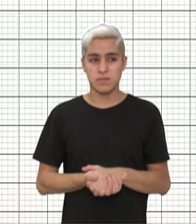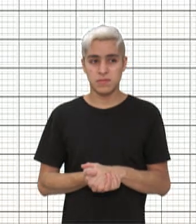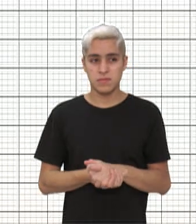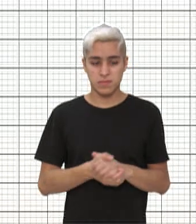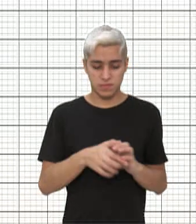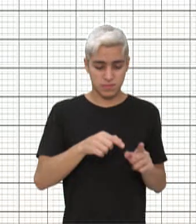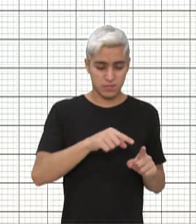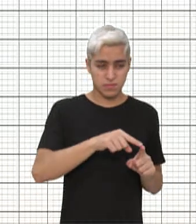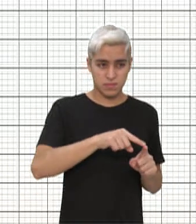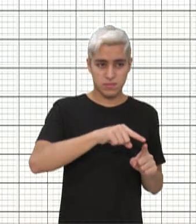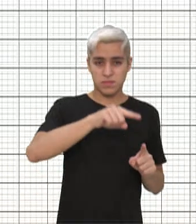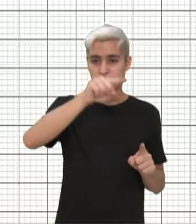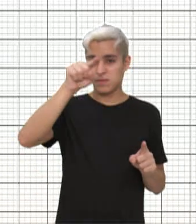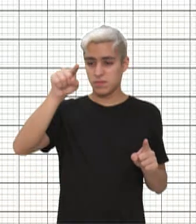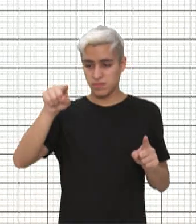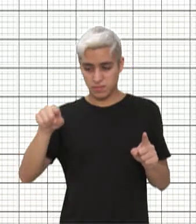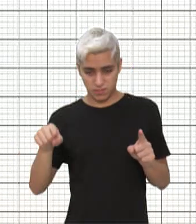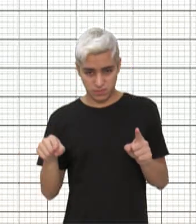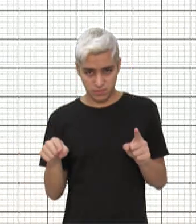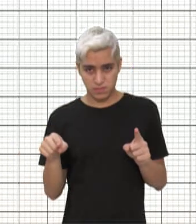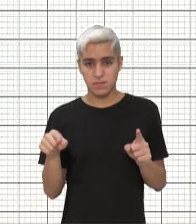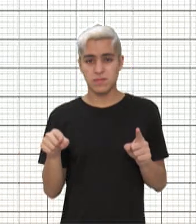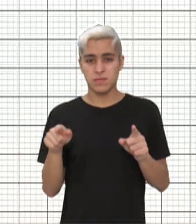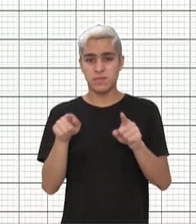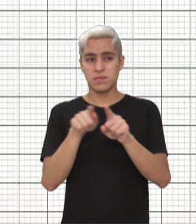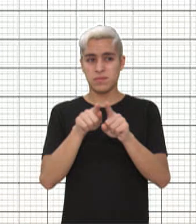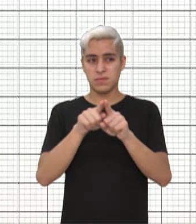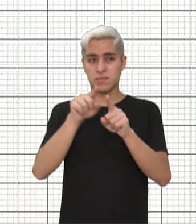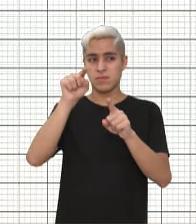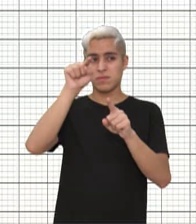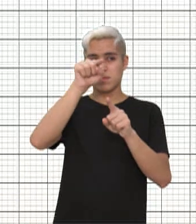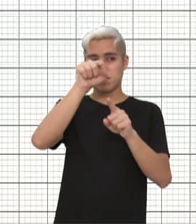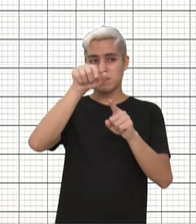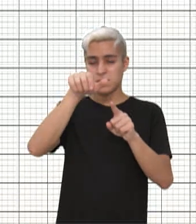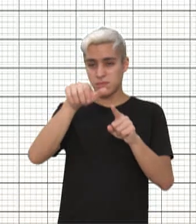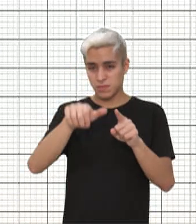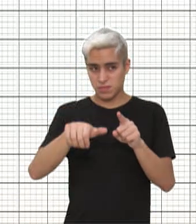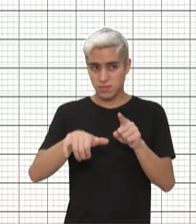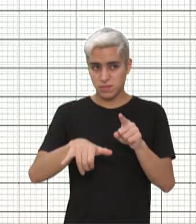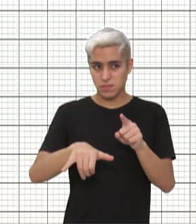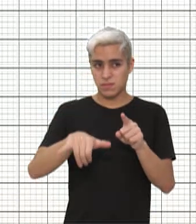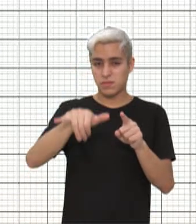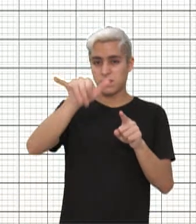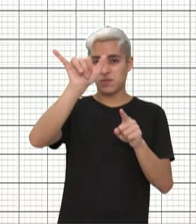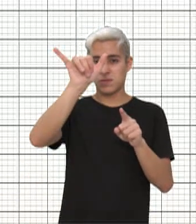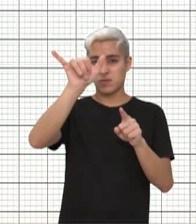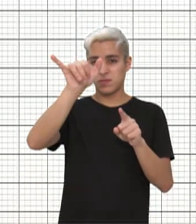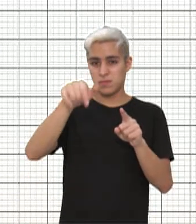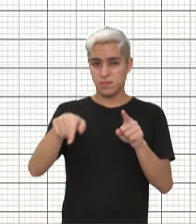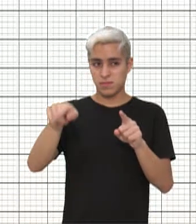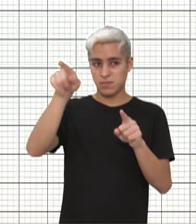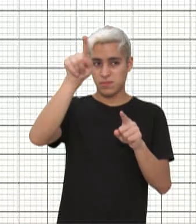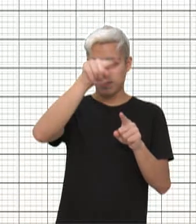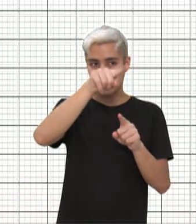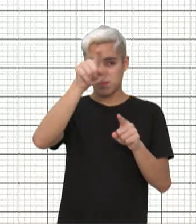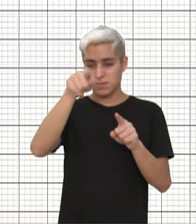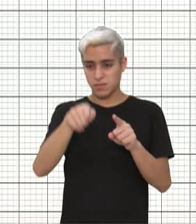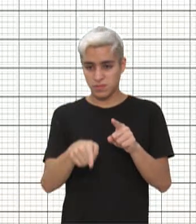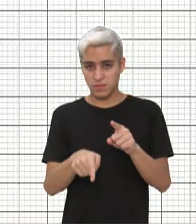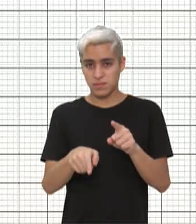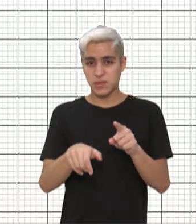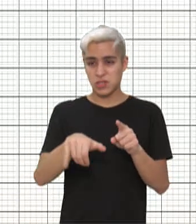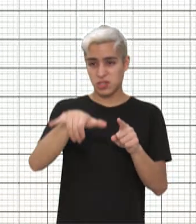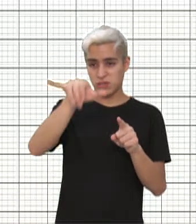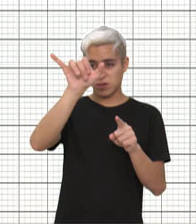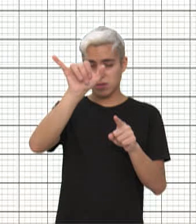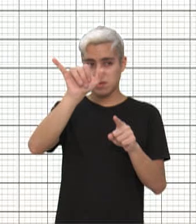com cavidade voltada para baixo, intercepta o eixo y, que é o eixo das ordenadas, né? Eixo vertical,